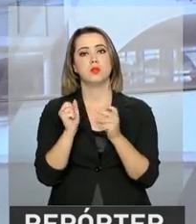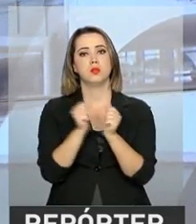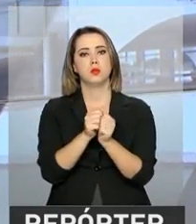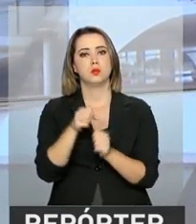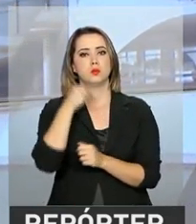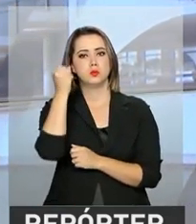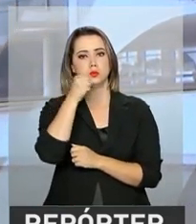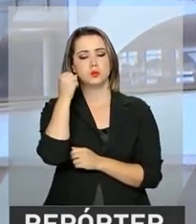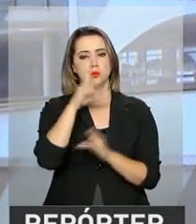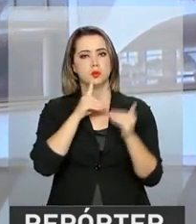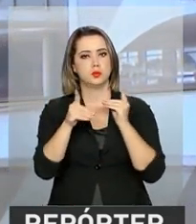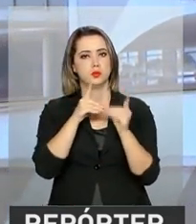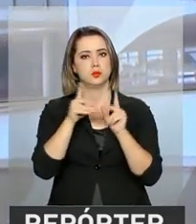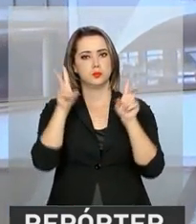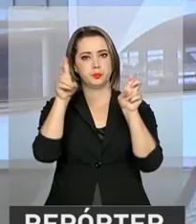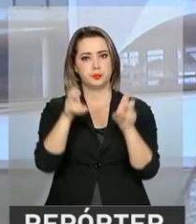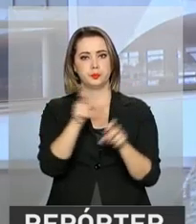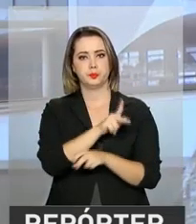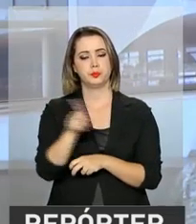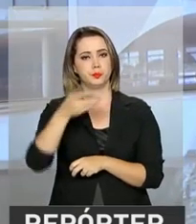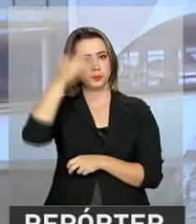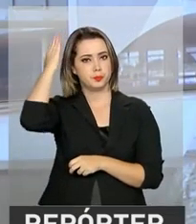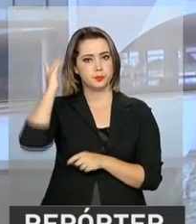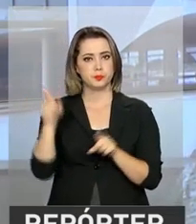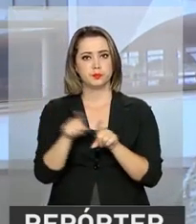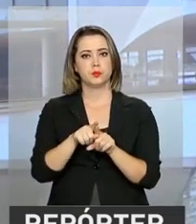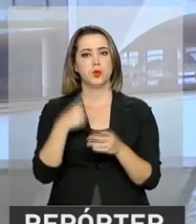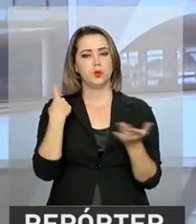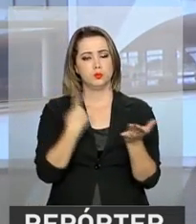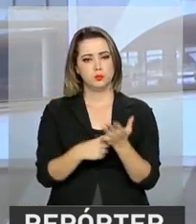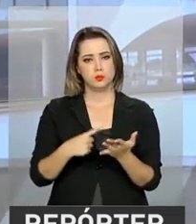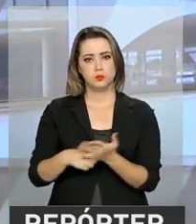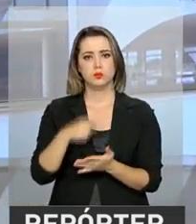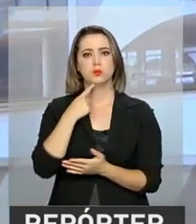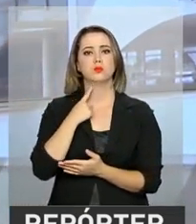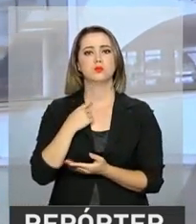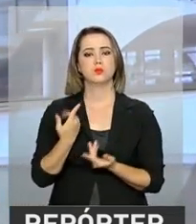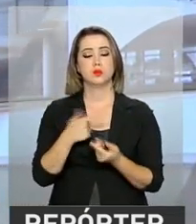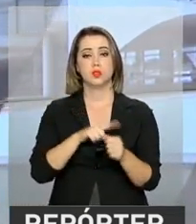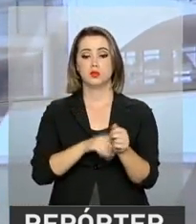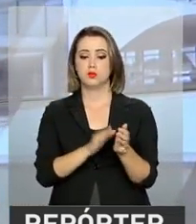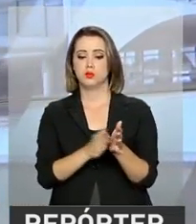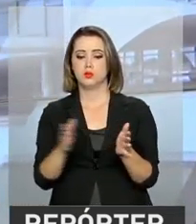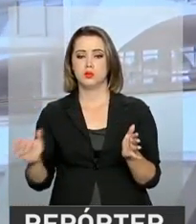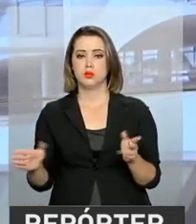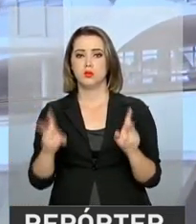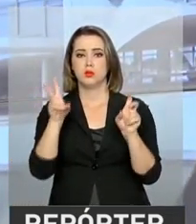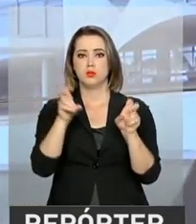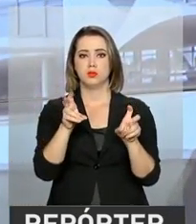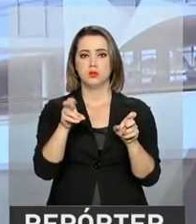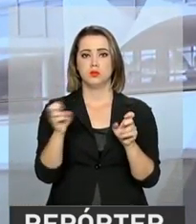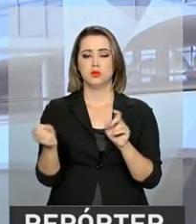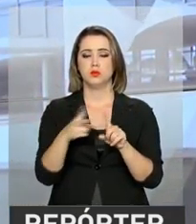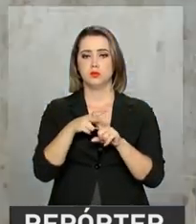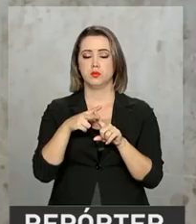o presidente Michel Temer confirmou a intenção de sugerir a inclusão desse prazo no texto da reforma.